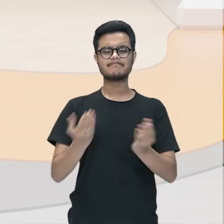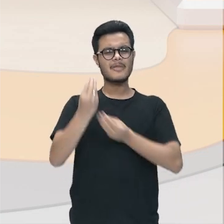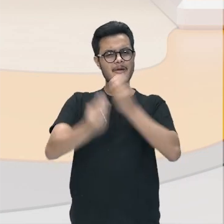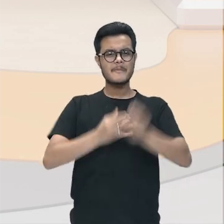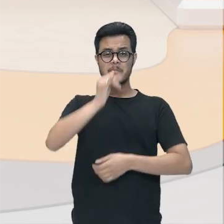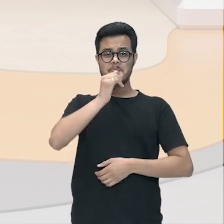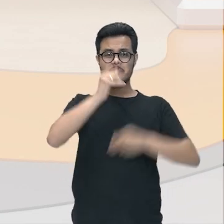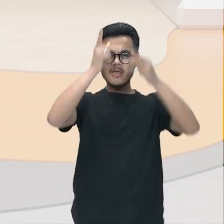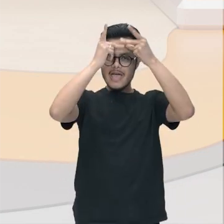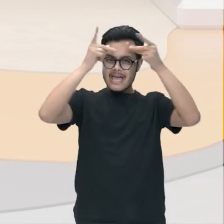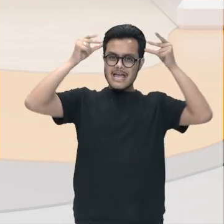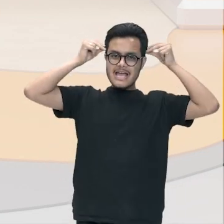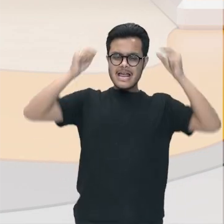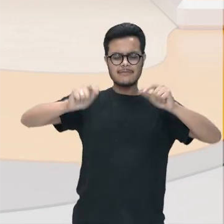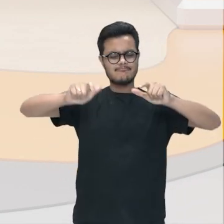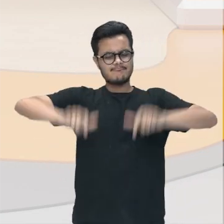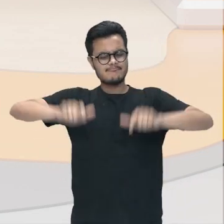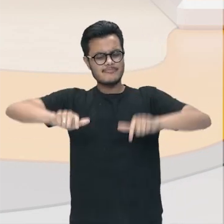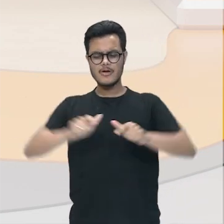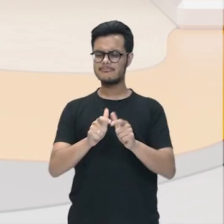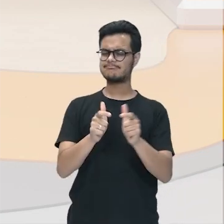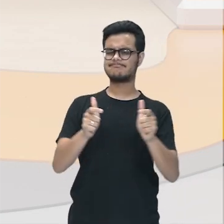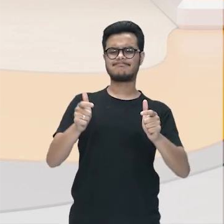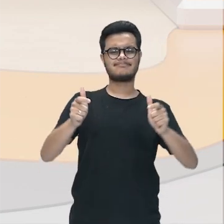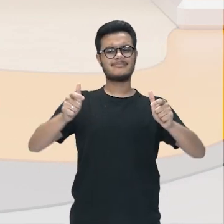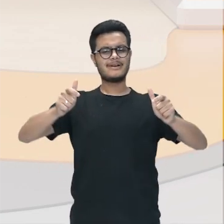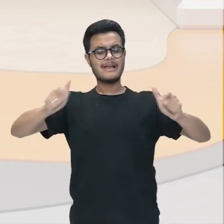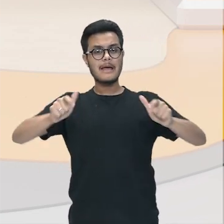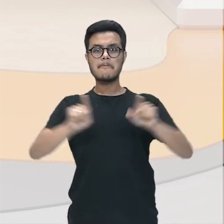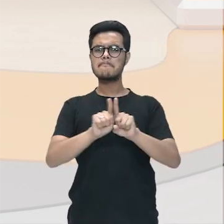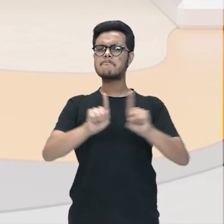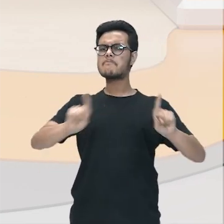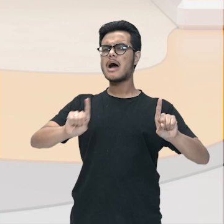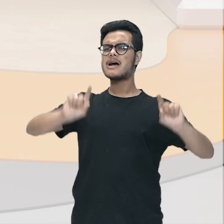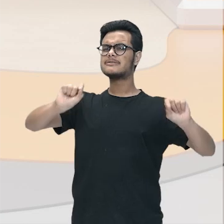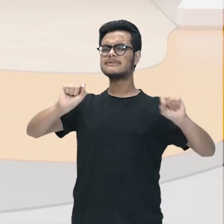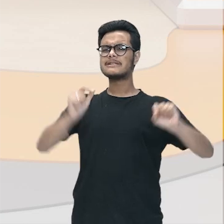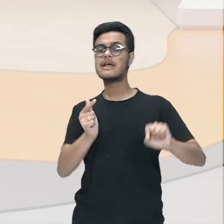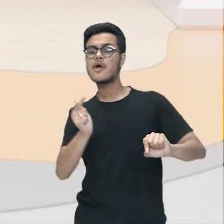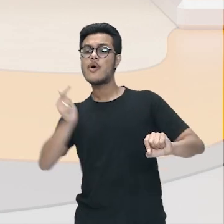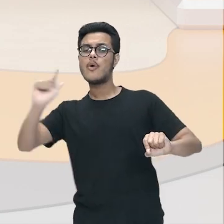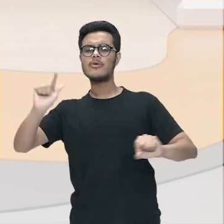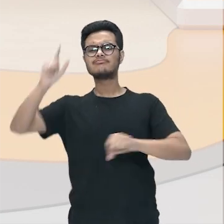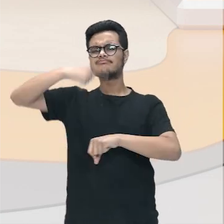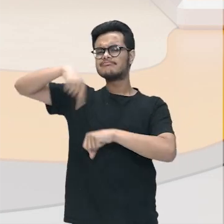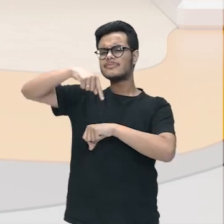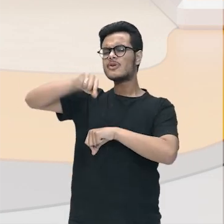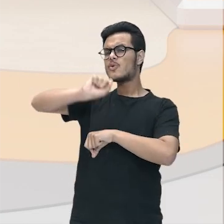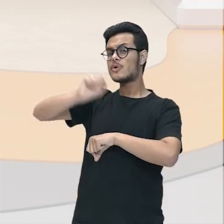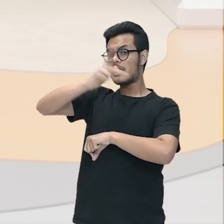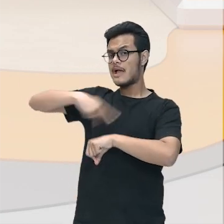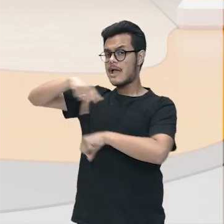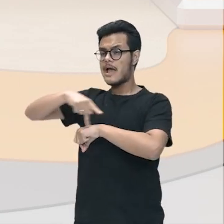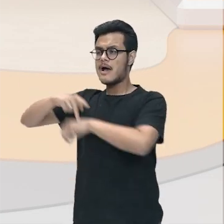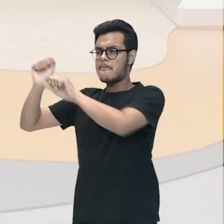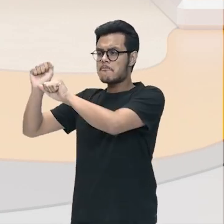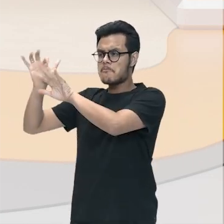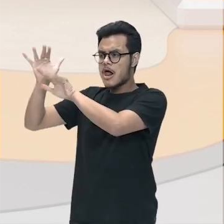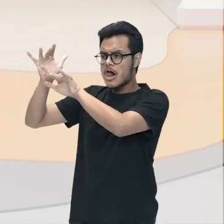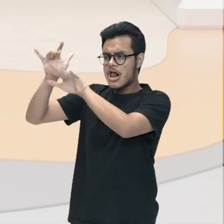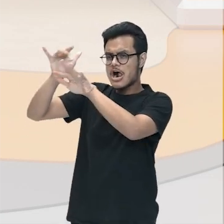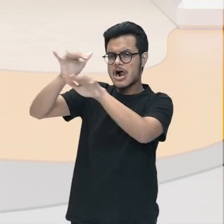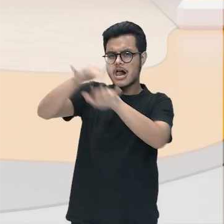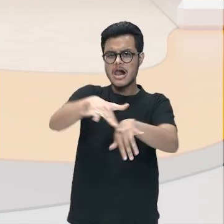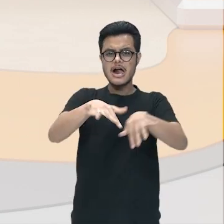Grécia era uma grande região, tá? Até que tem um outro povo que vai ser, então, aí os romanos vai